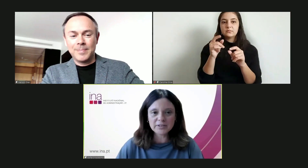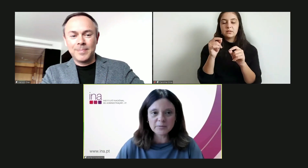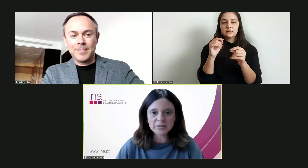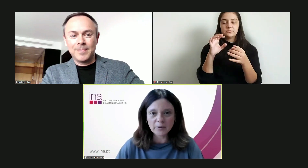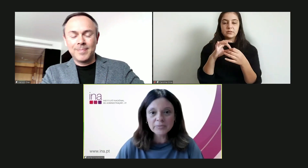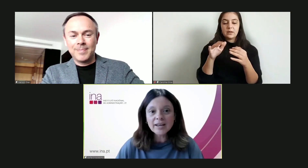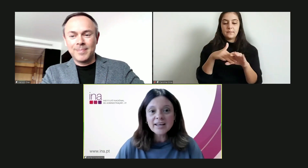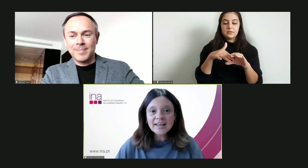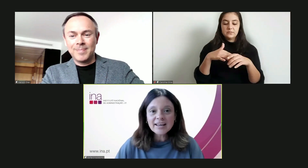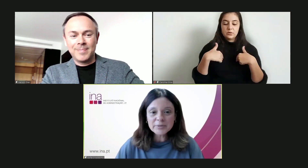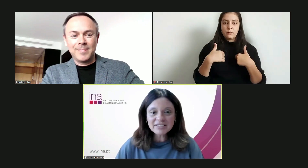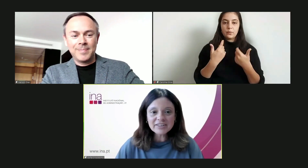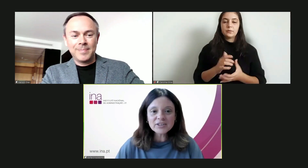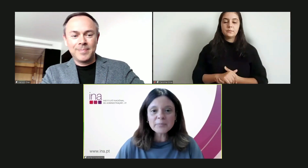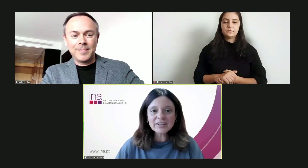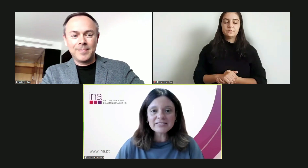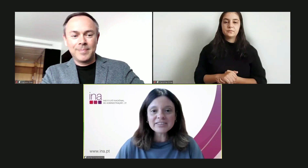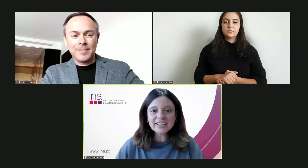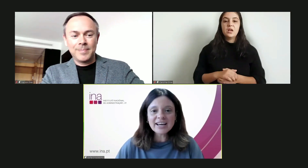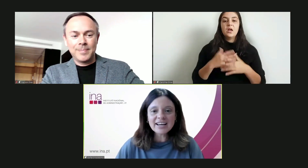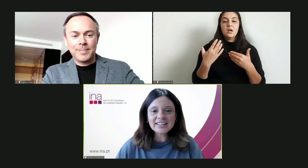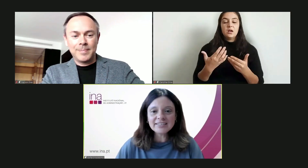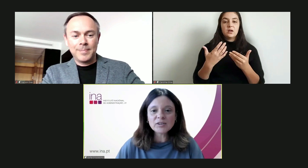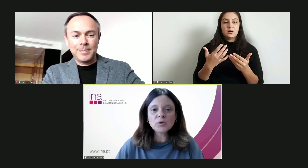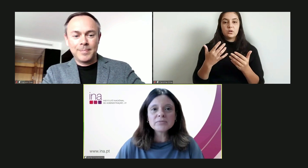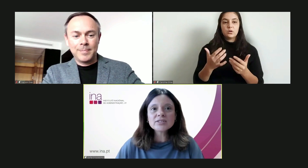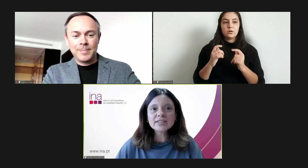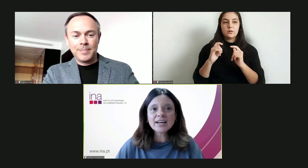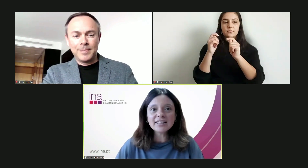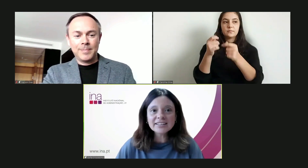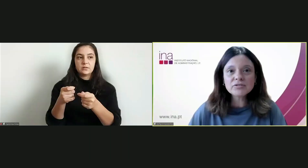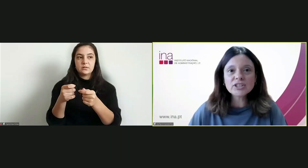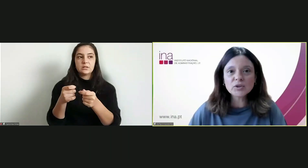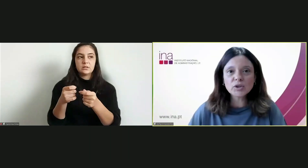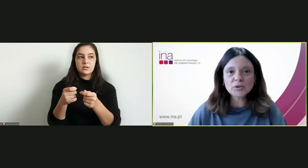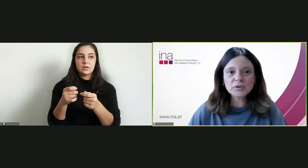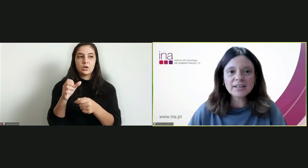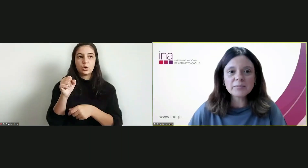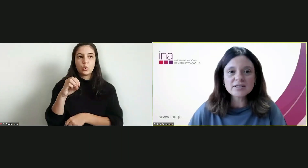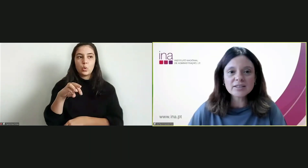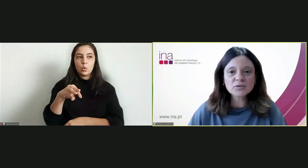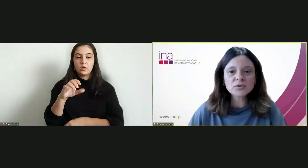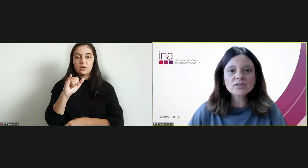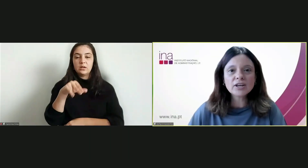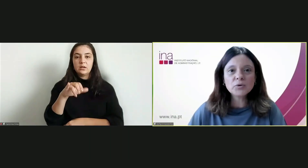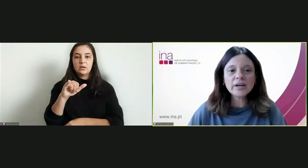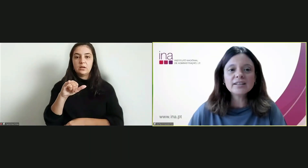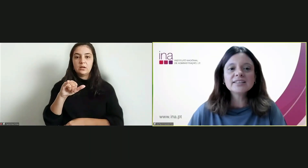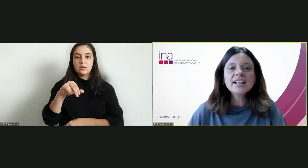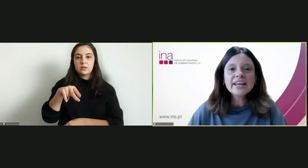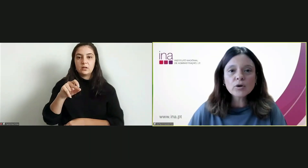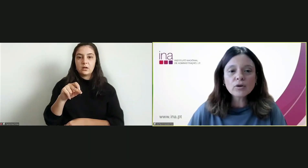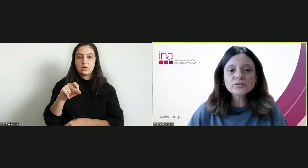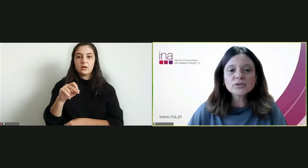própria participação. Passava agora a palavra à Irina Gomes, que além de investigadora do Dinâmia 7 do